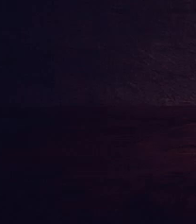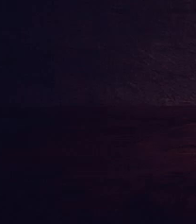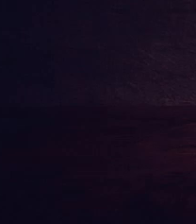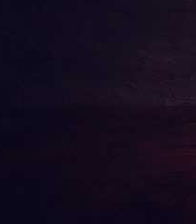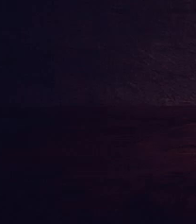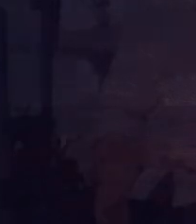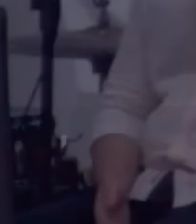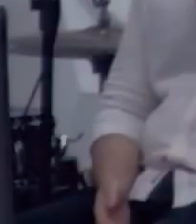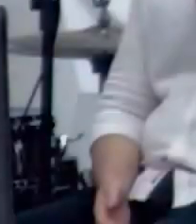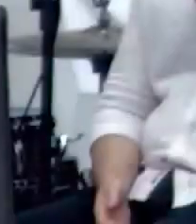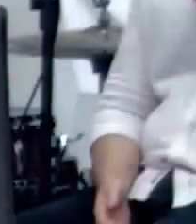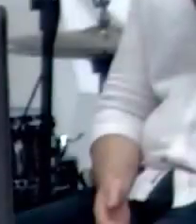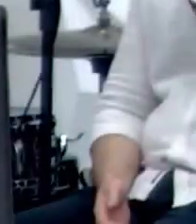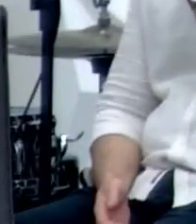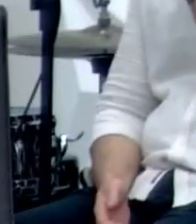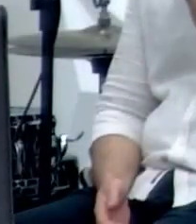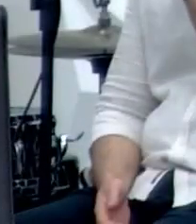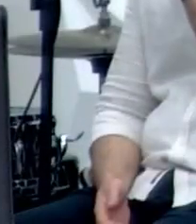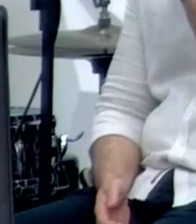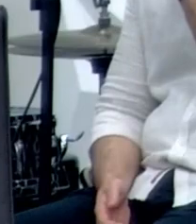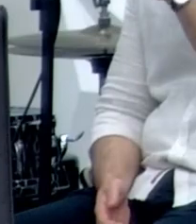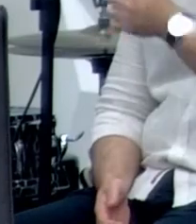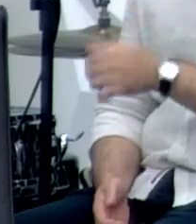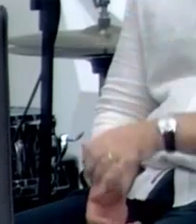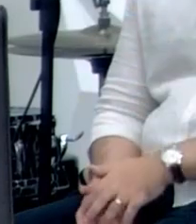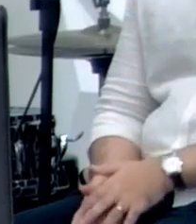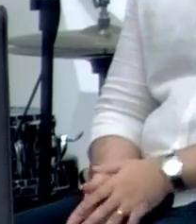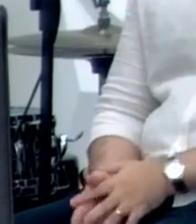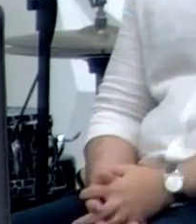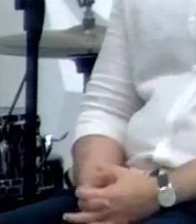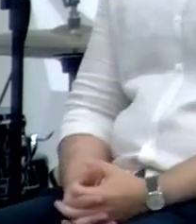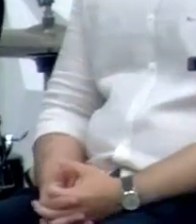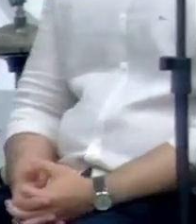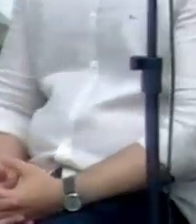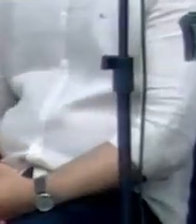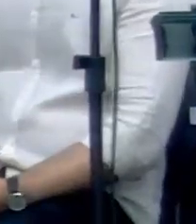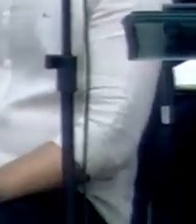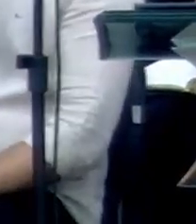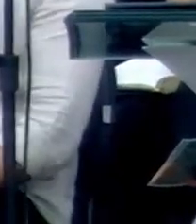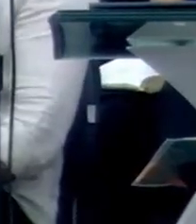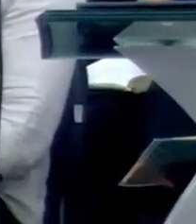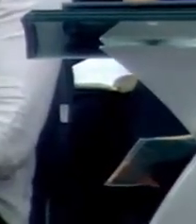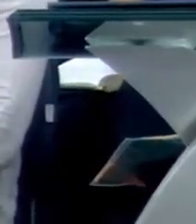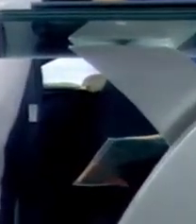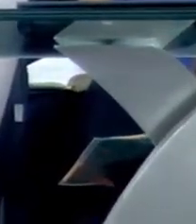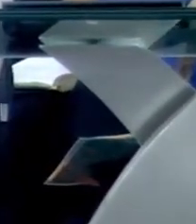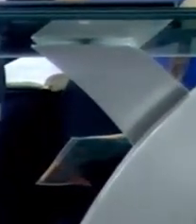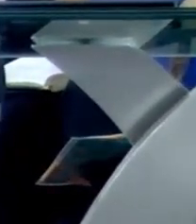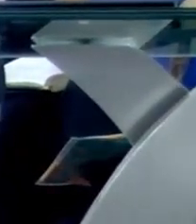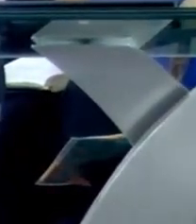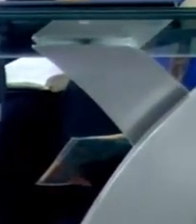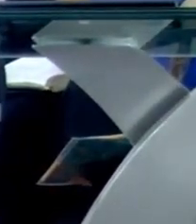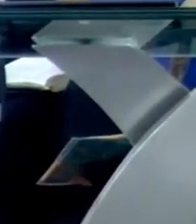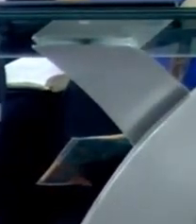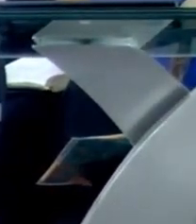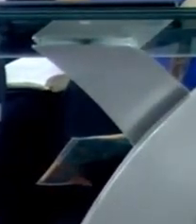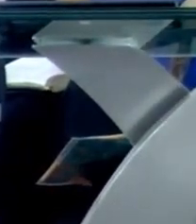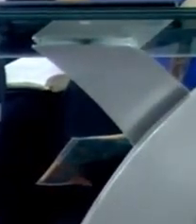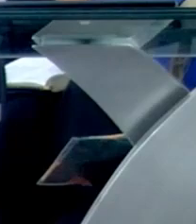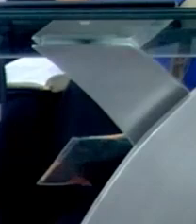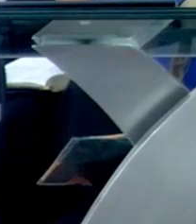eu acredito que a primeira vez que isso acontece comigo de usar os sentimentos as